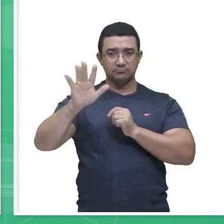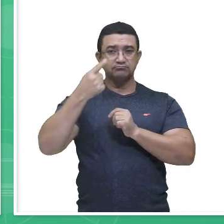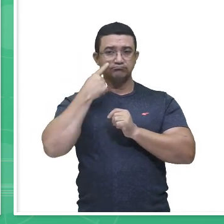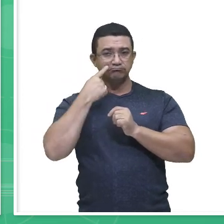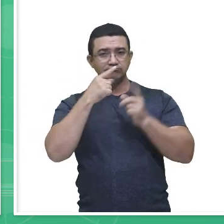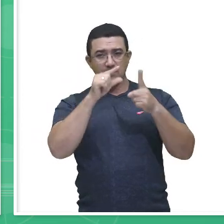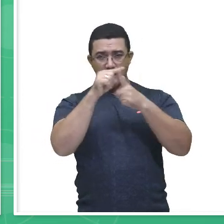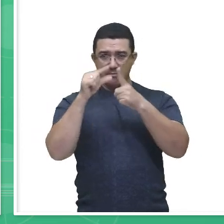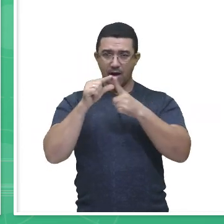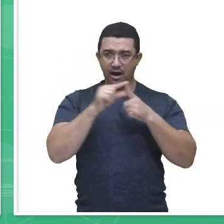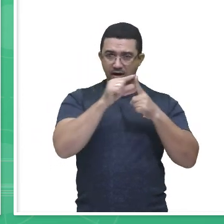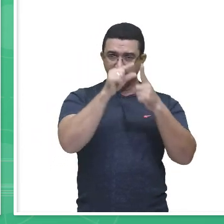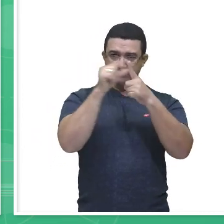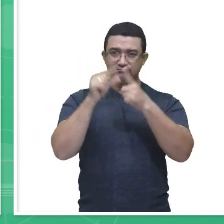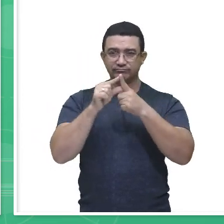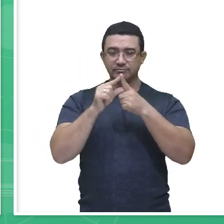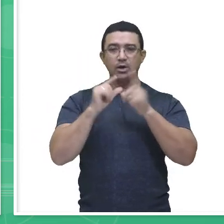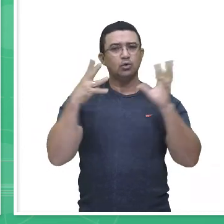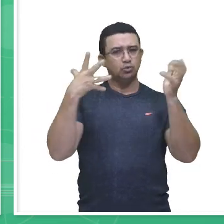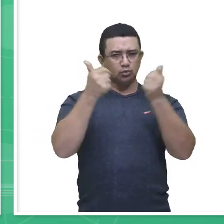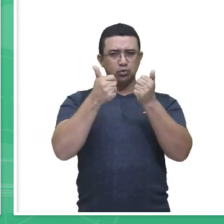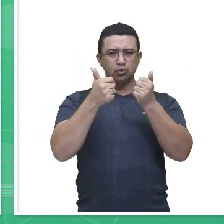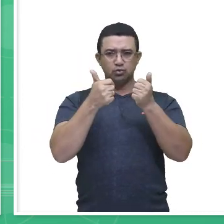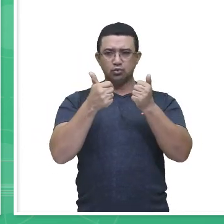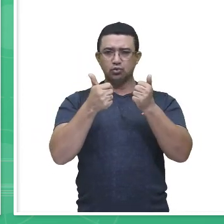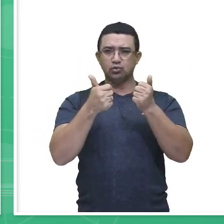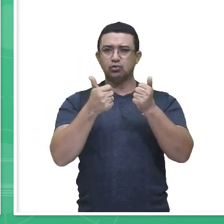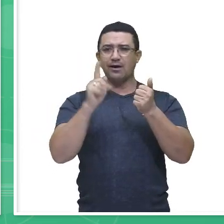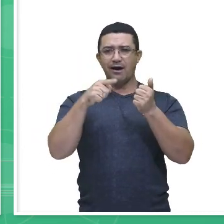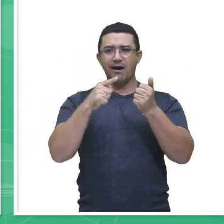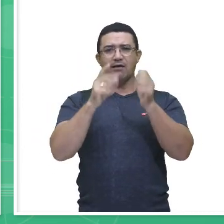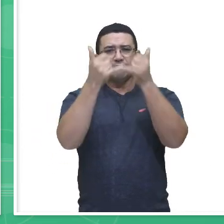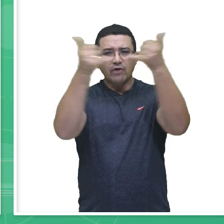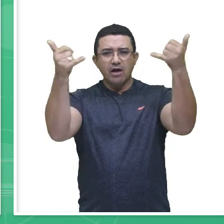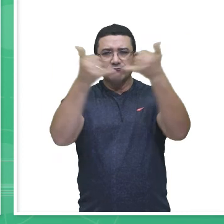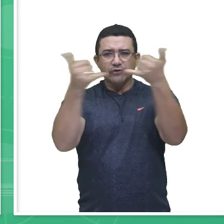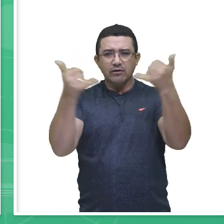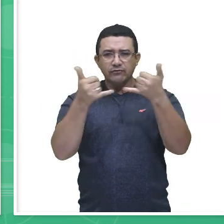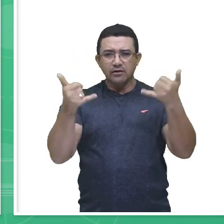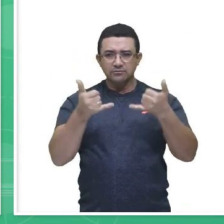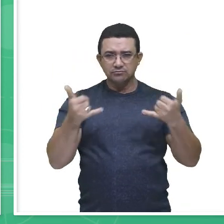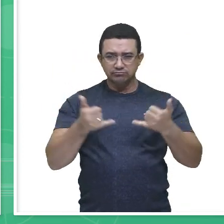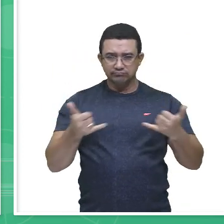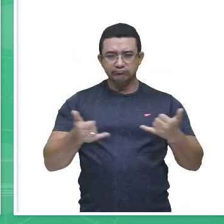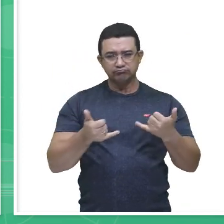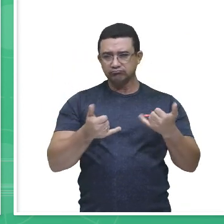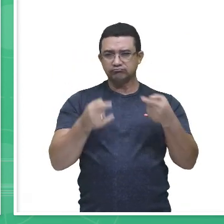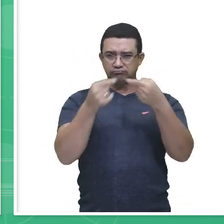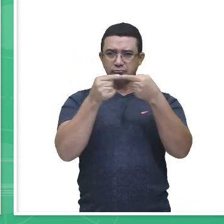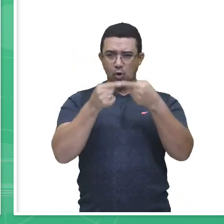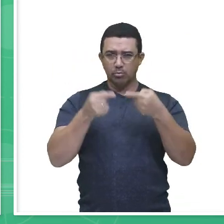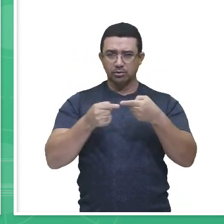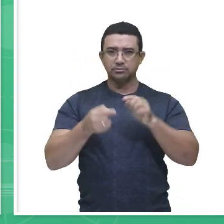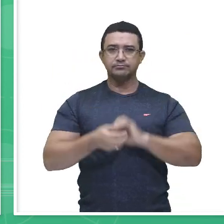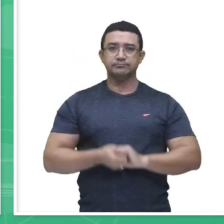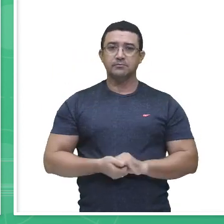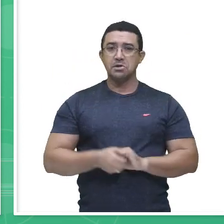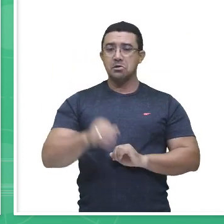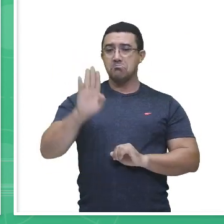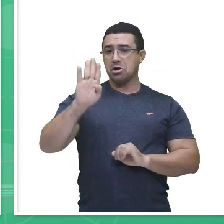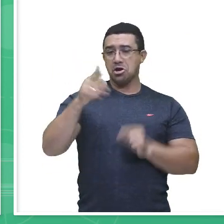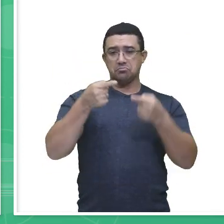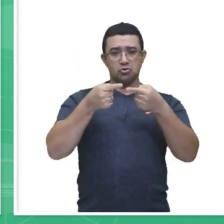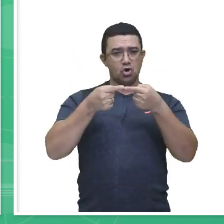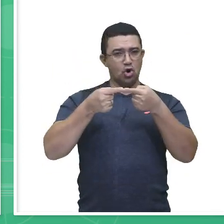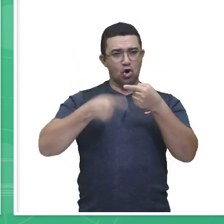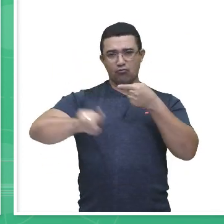palavras, certo? Então tudo isso vai estar presente nos versos dessa obra, ok? A letra B não poderia ser porque a